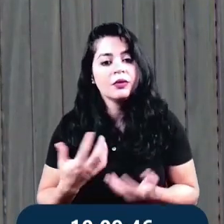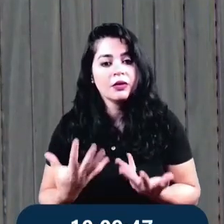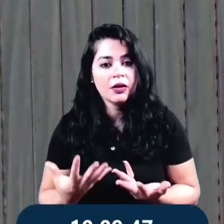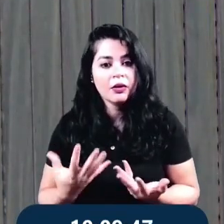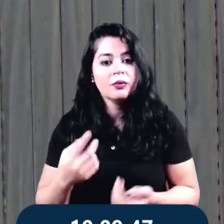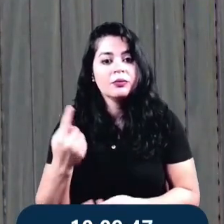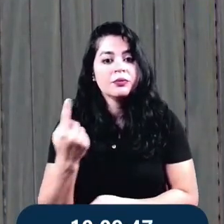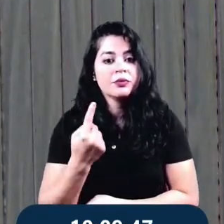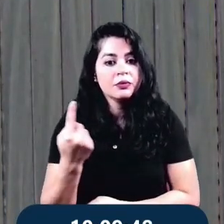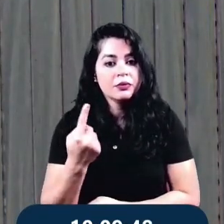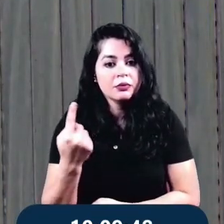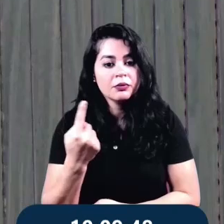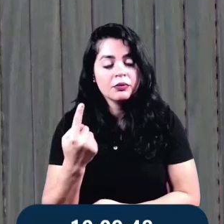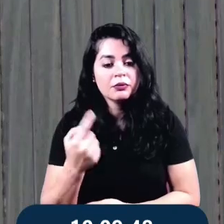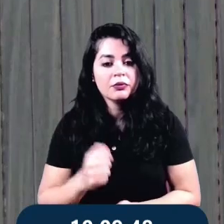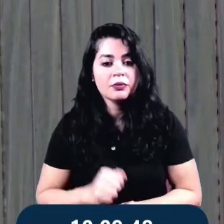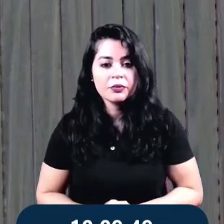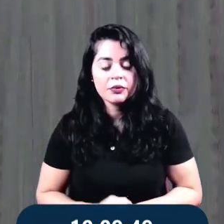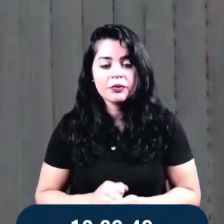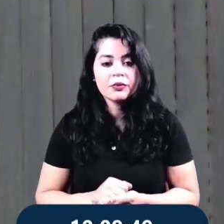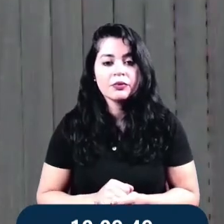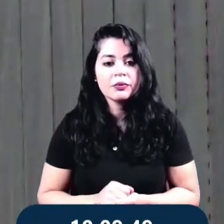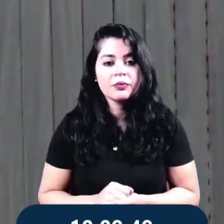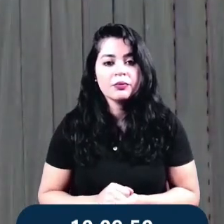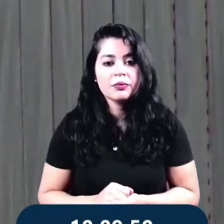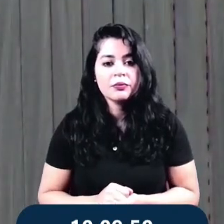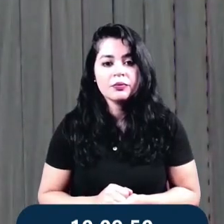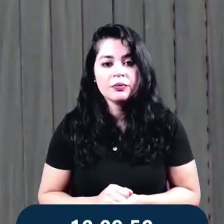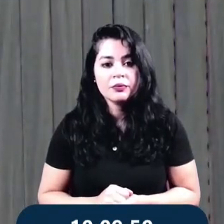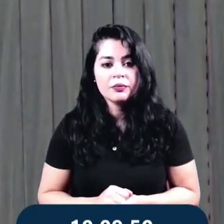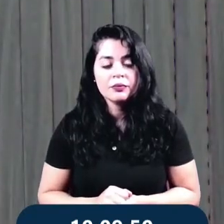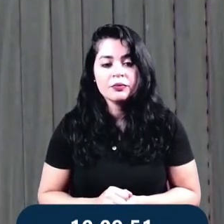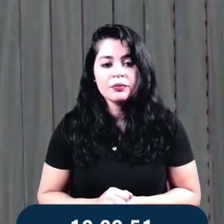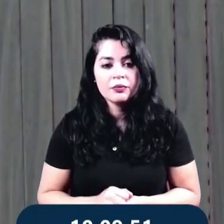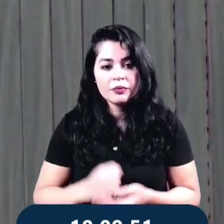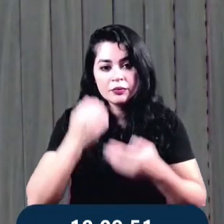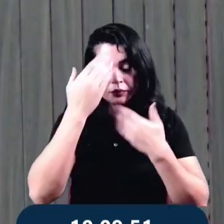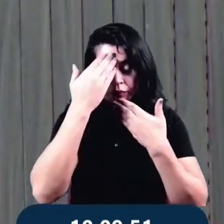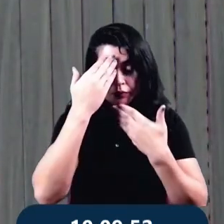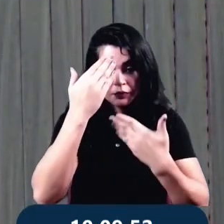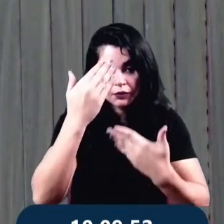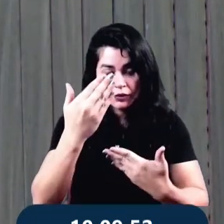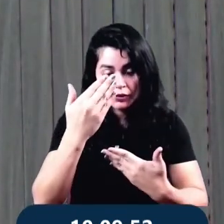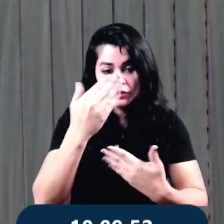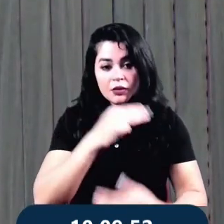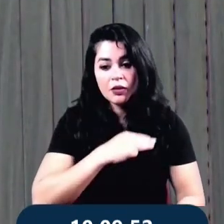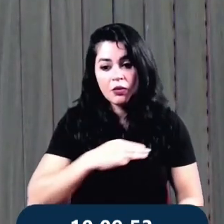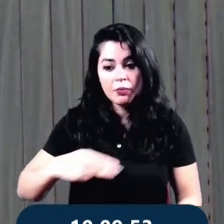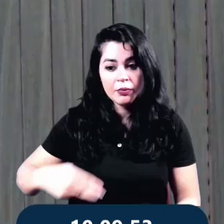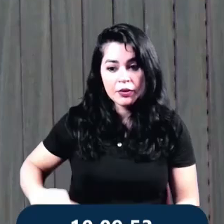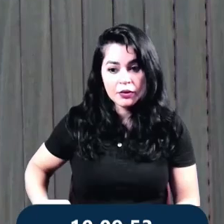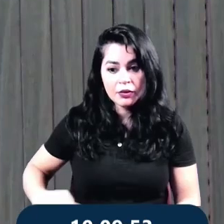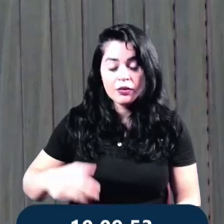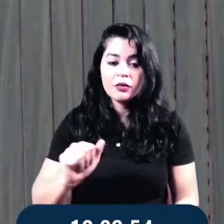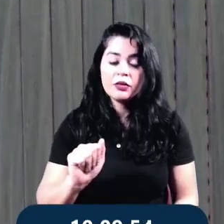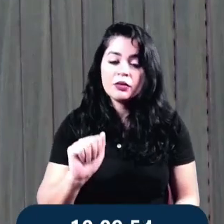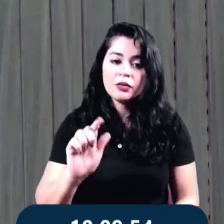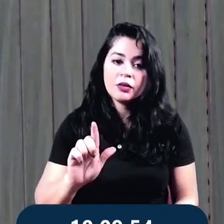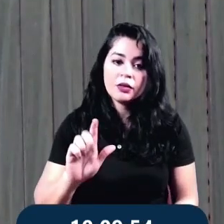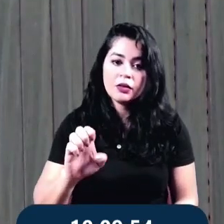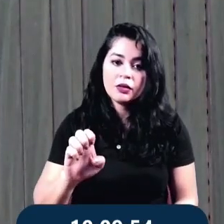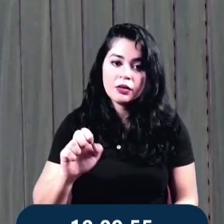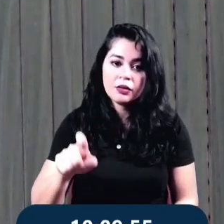agradecer ao ministro Alexandre Padilha pela visita à nossa cidade, pelo